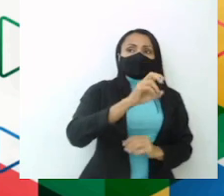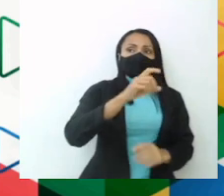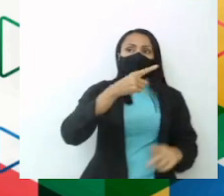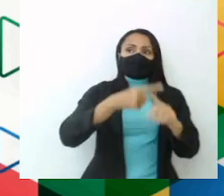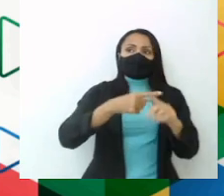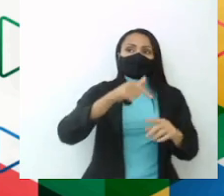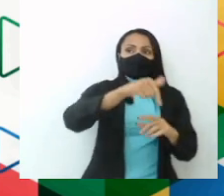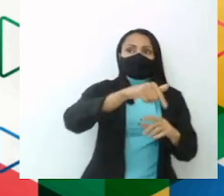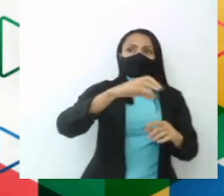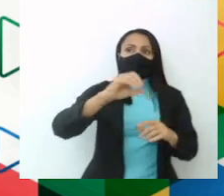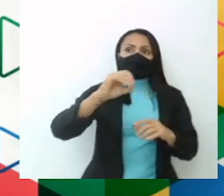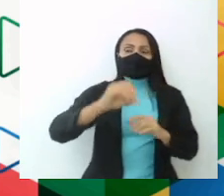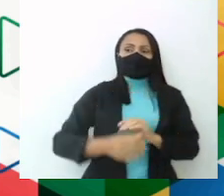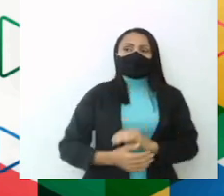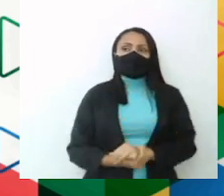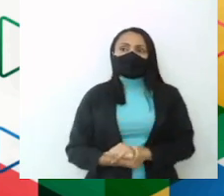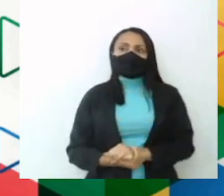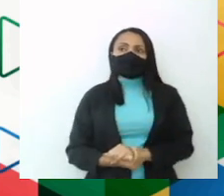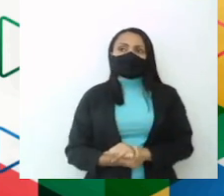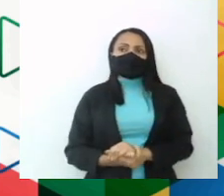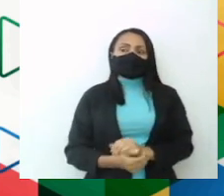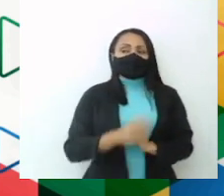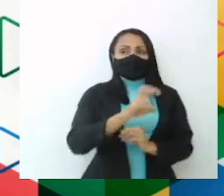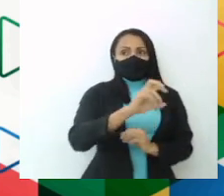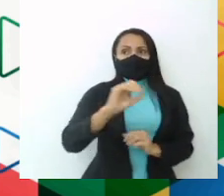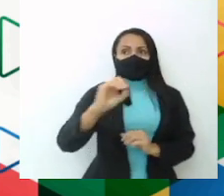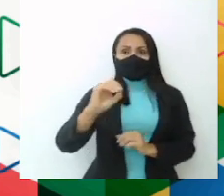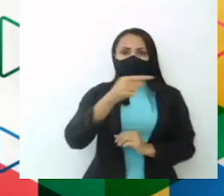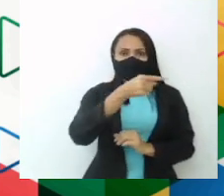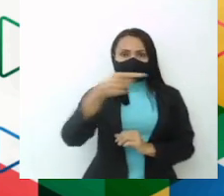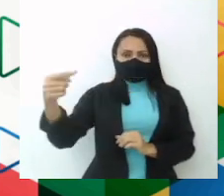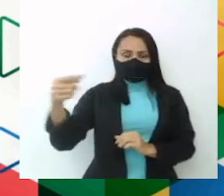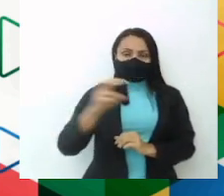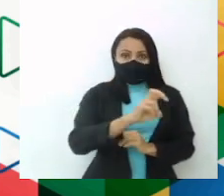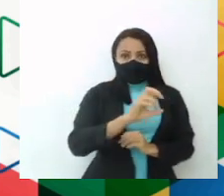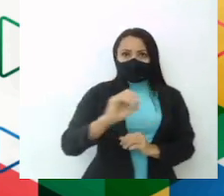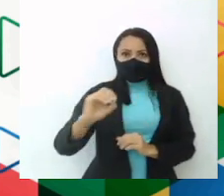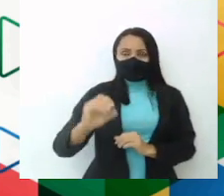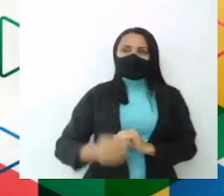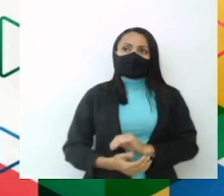está multiplicando x passa dividindo. Então,